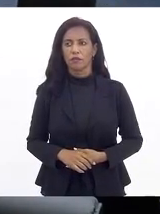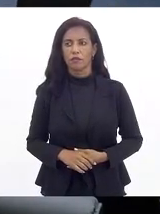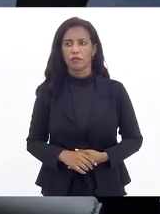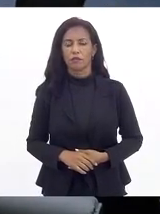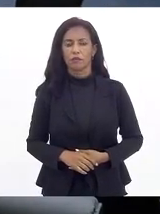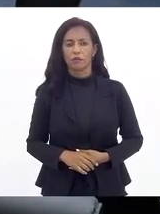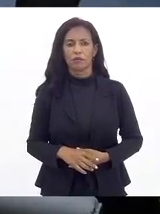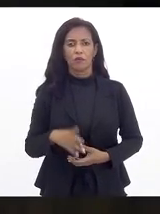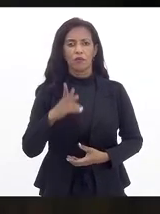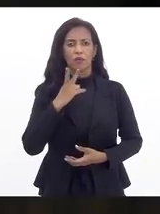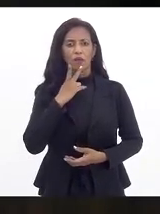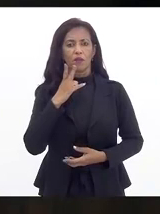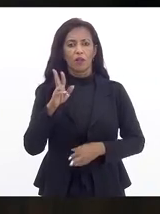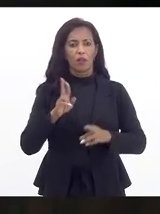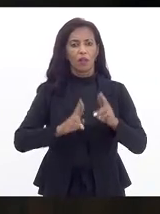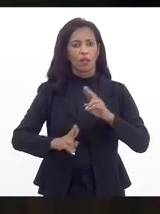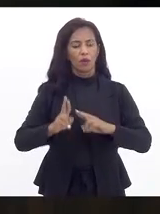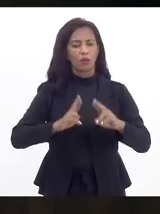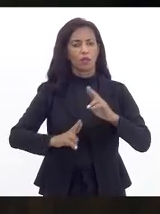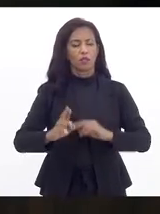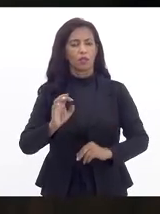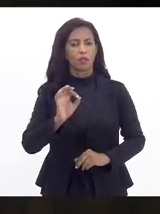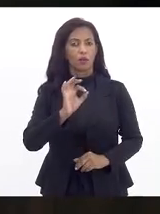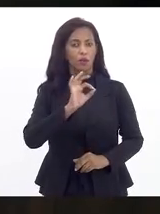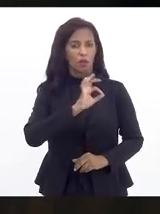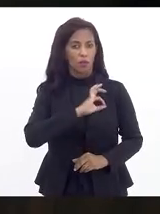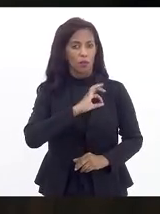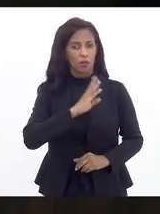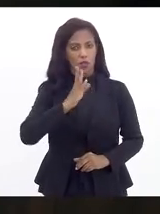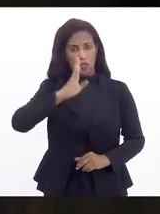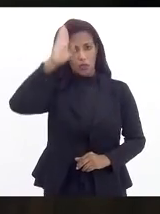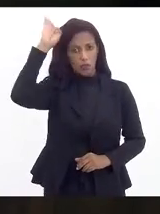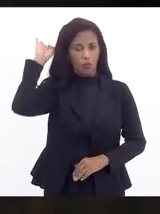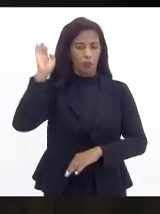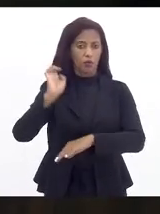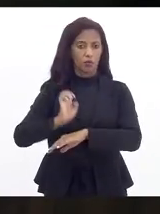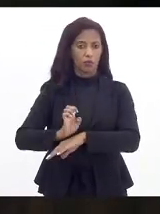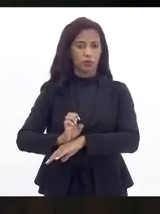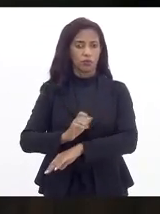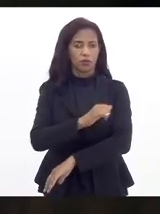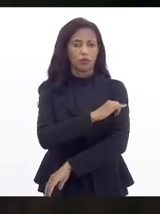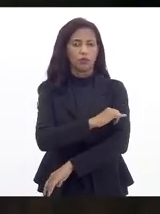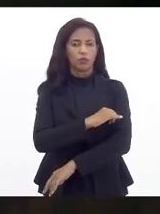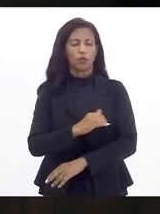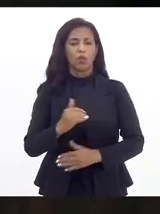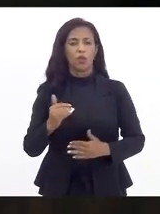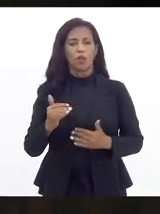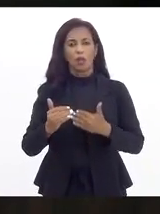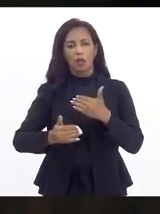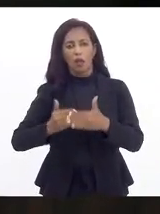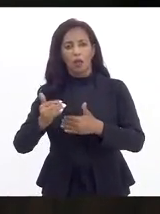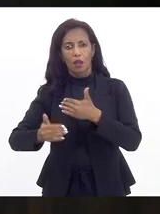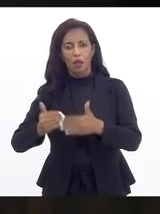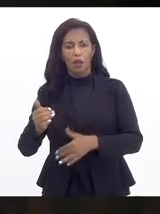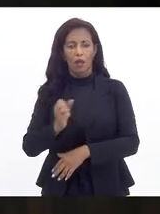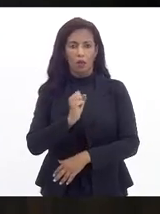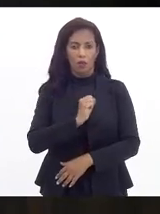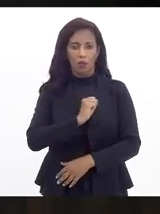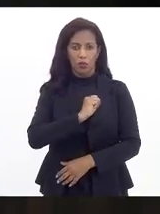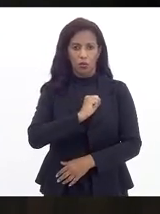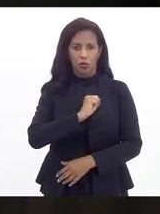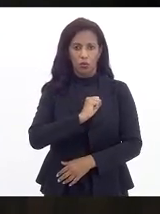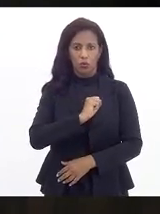Que dispõe sobre a reorganização da Polícia Militar e do Corpo Bombeiro Militar do Estado do Rio de Janeiro, criando carreira única, a qual se inicia como soldado e